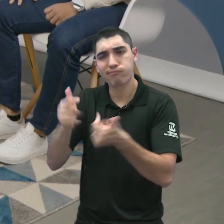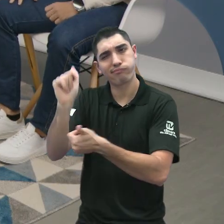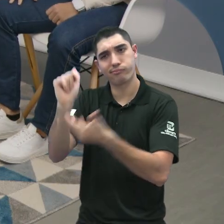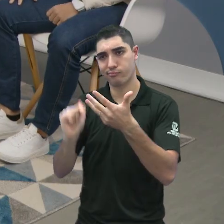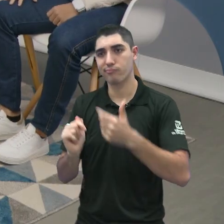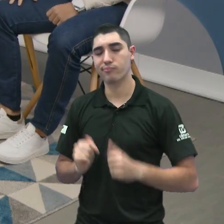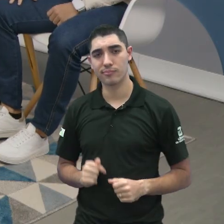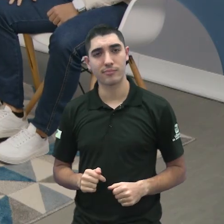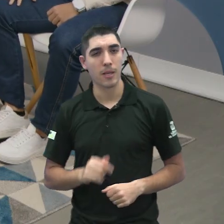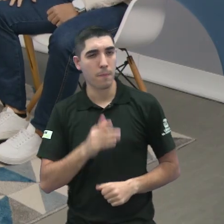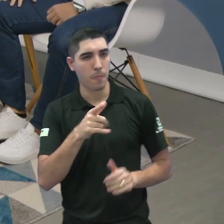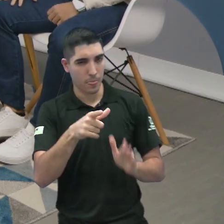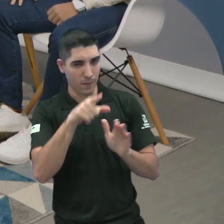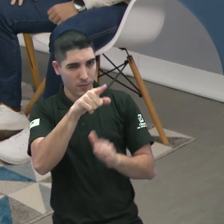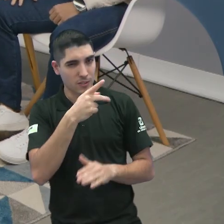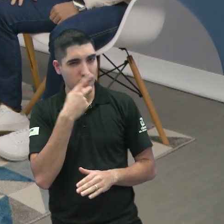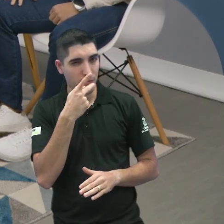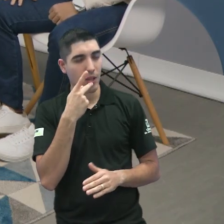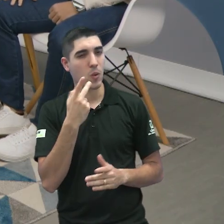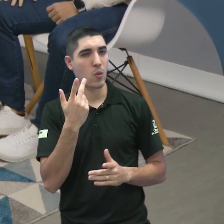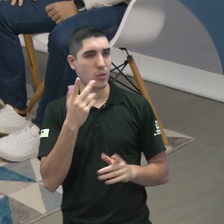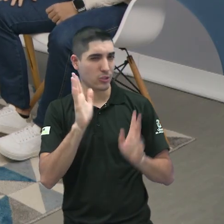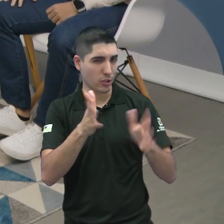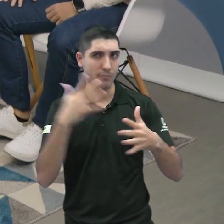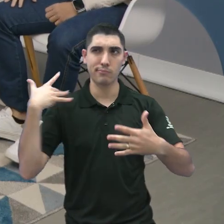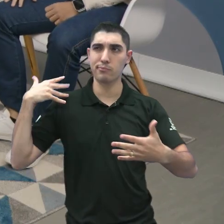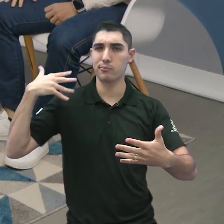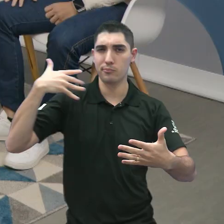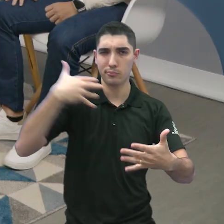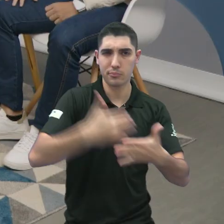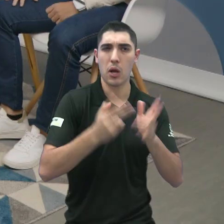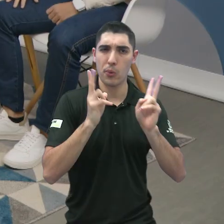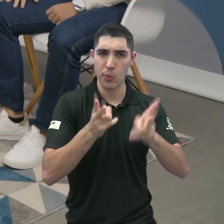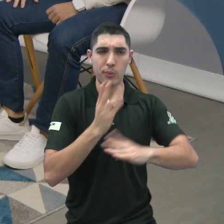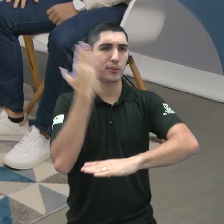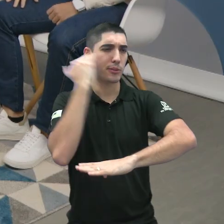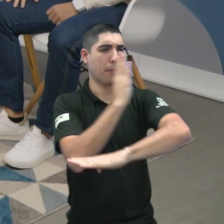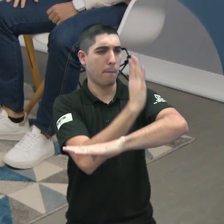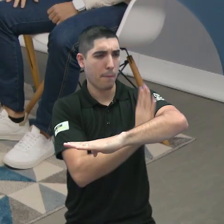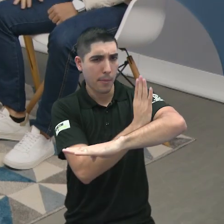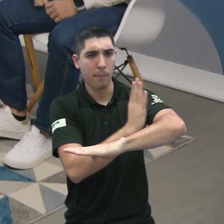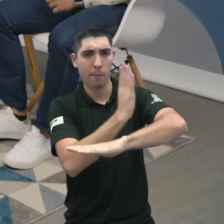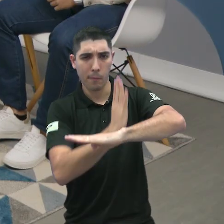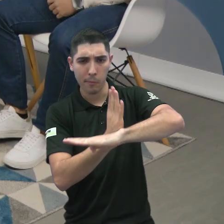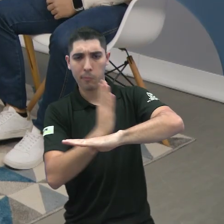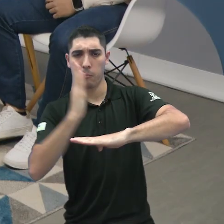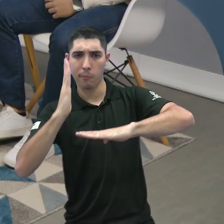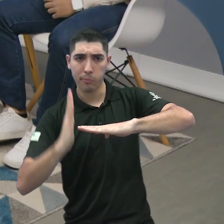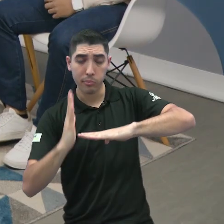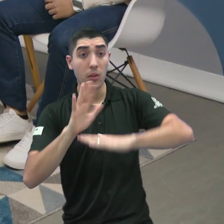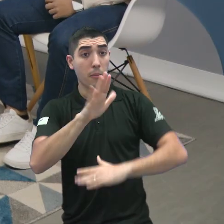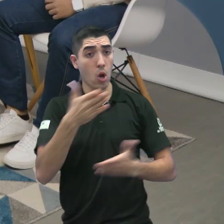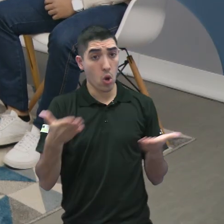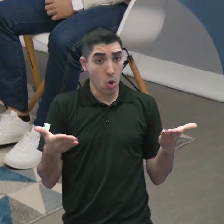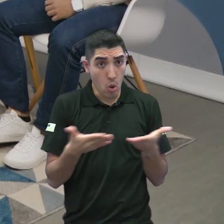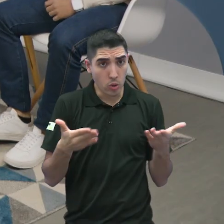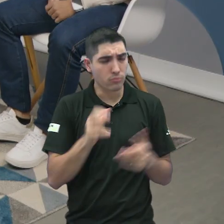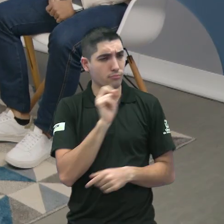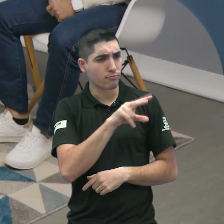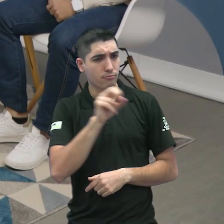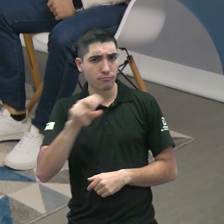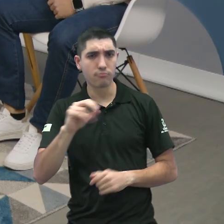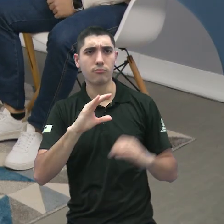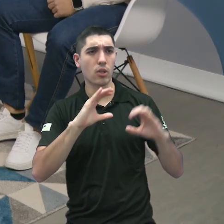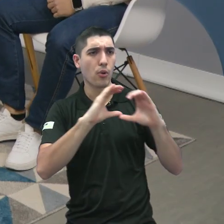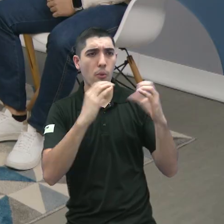para a Flávia, você falou dessa mudança com o passar dos tempos e a gente vê isso até hoje, inclusive em várias comunidades,